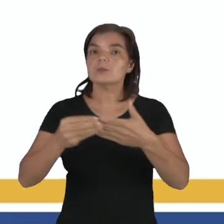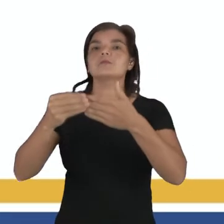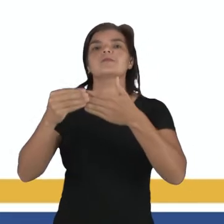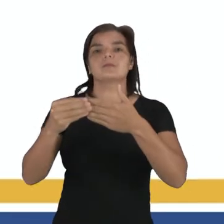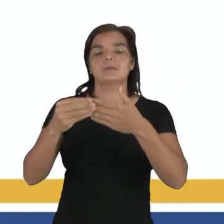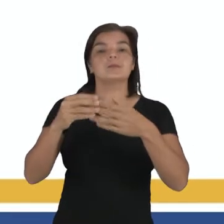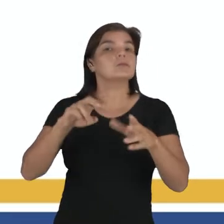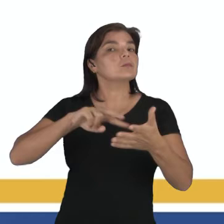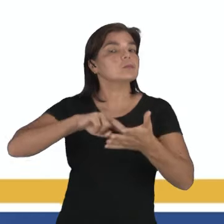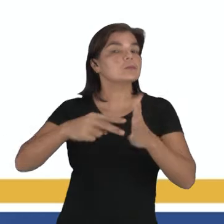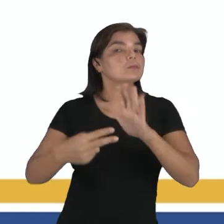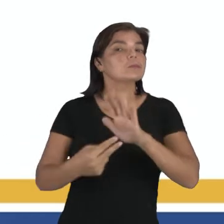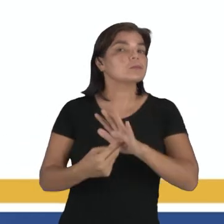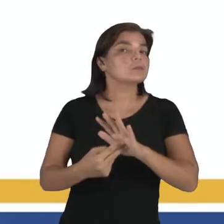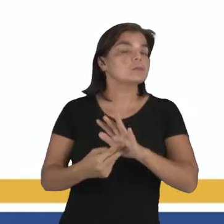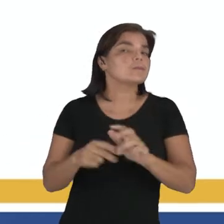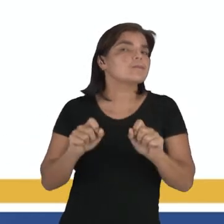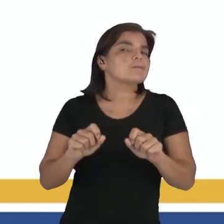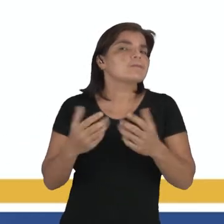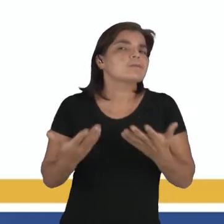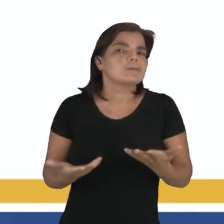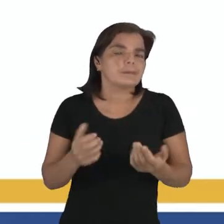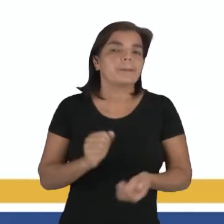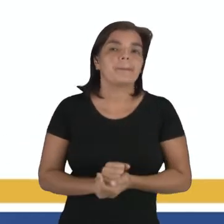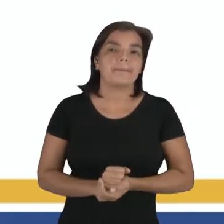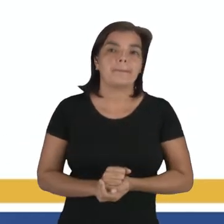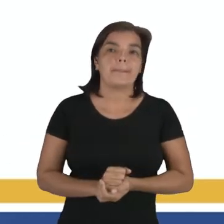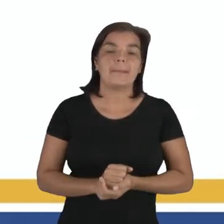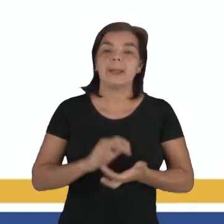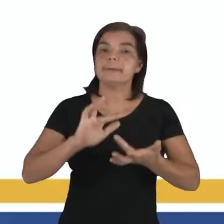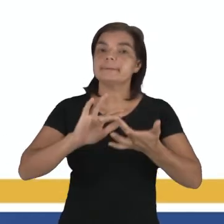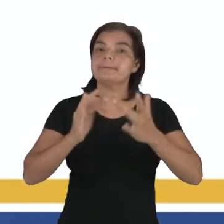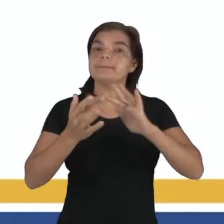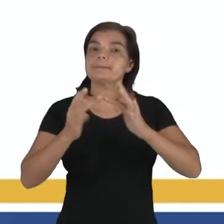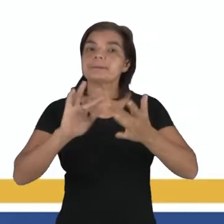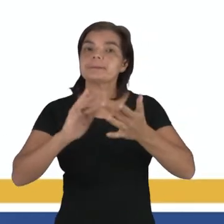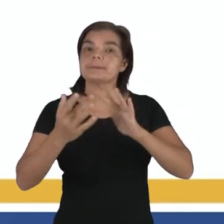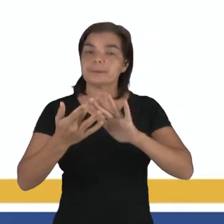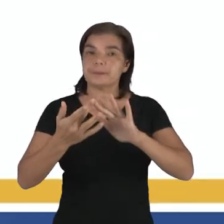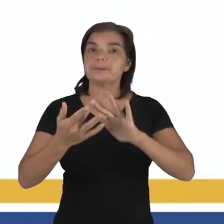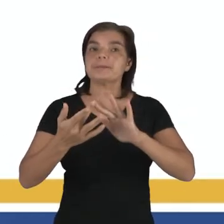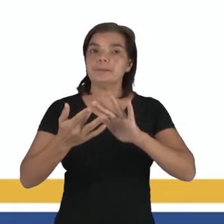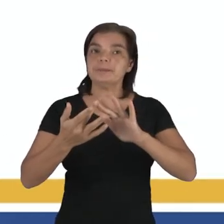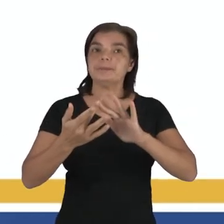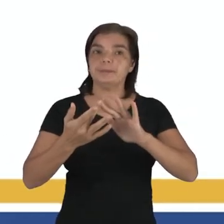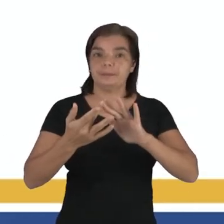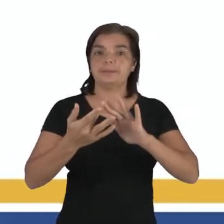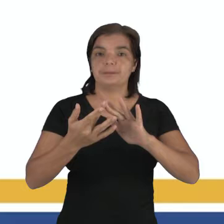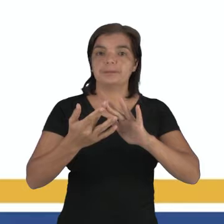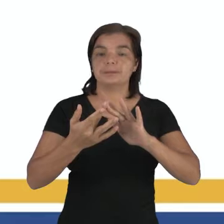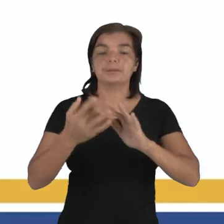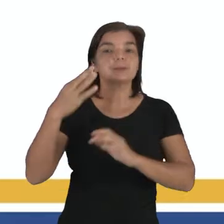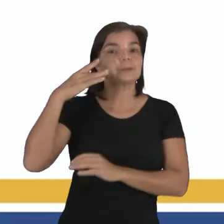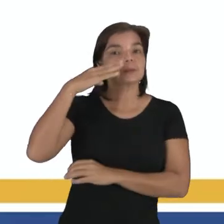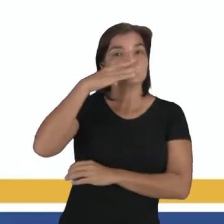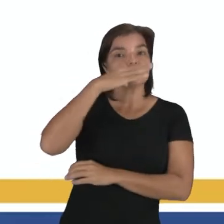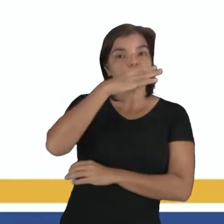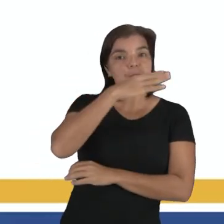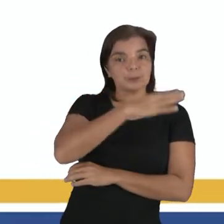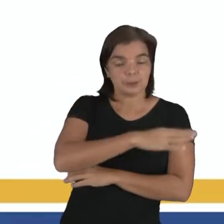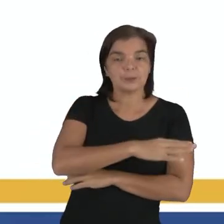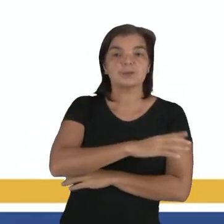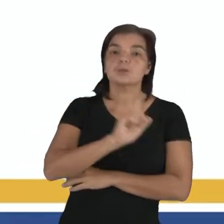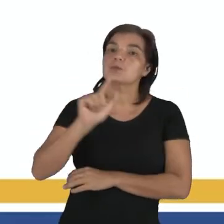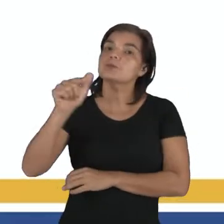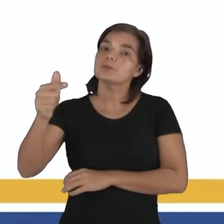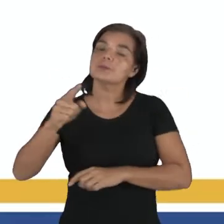conduzido. E nesse caso, para ele ser conduzido, vai ter que ter contato direto da fonte de calor com